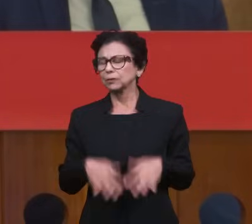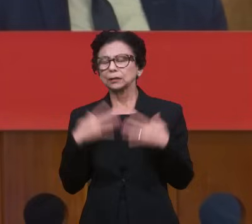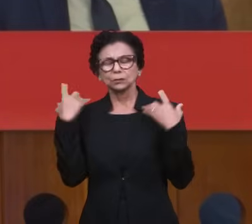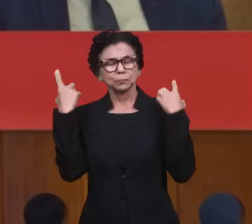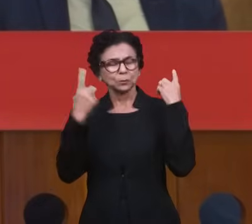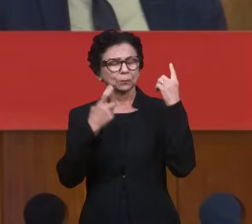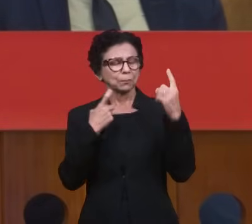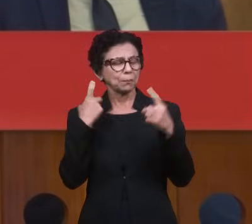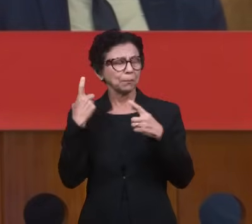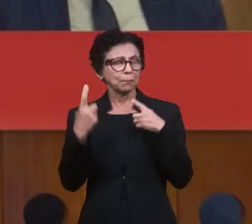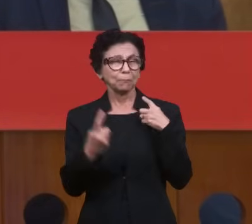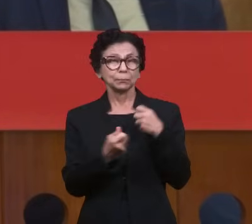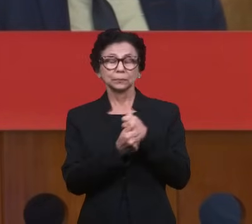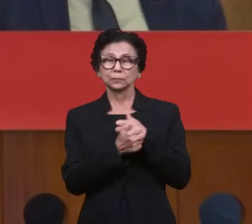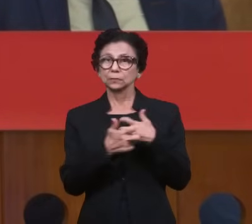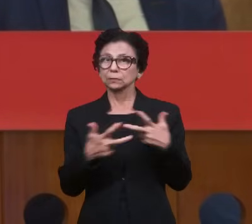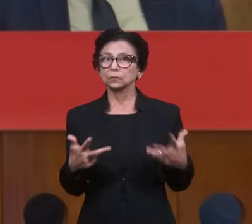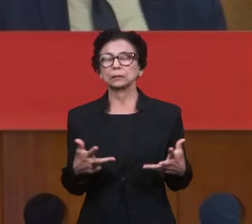aflição.